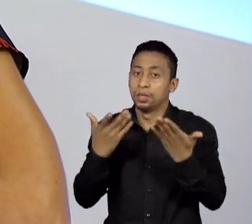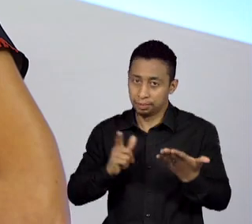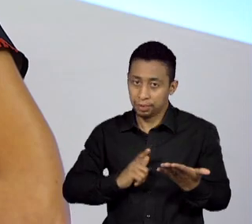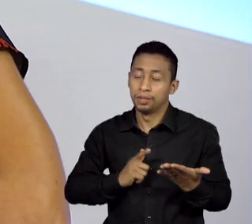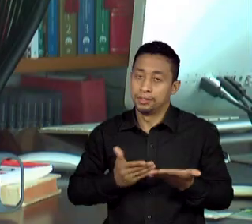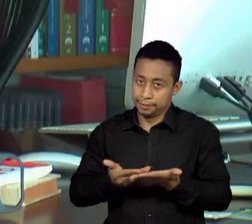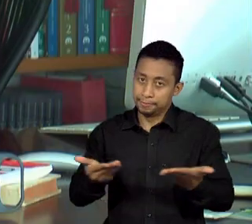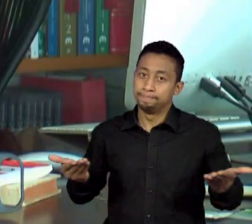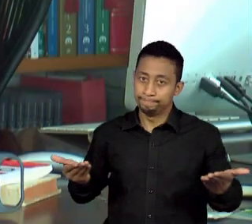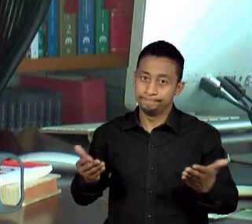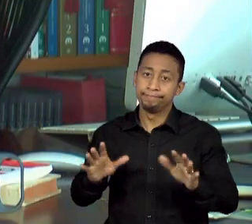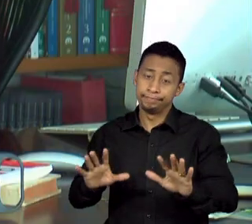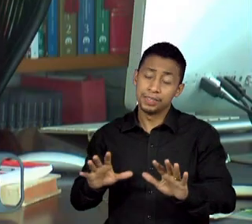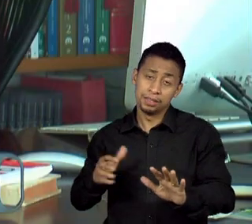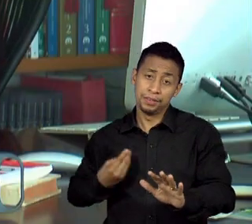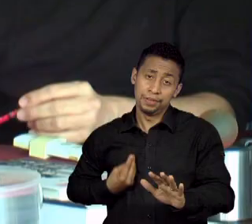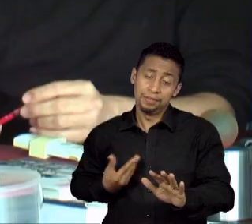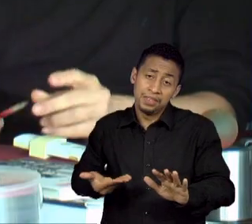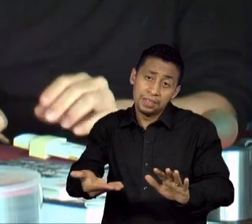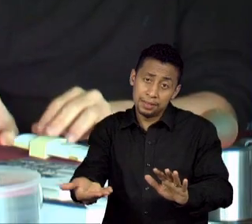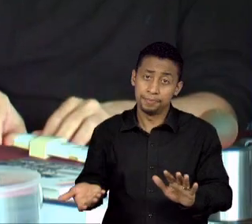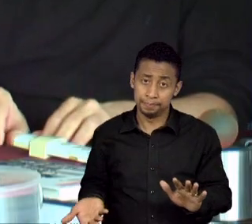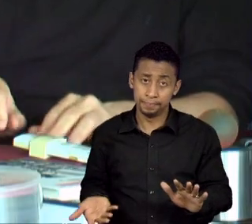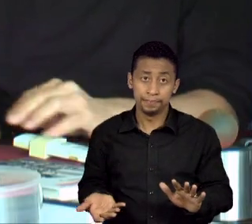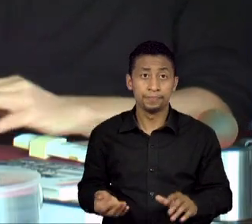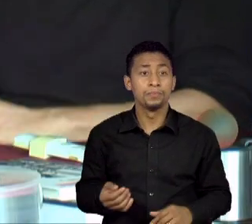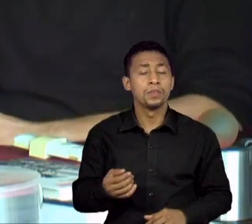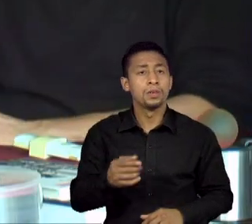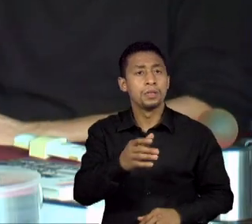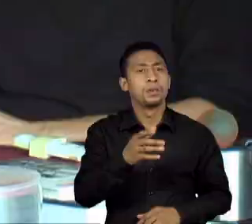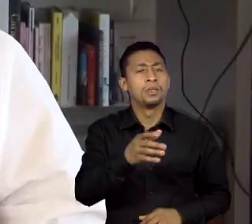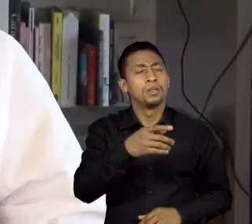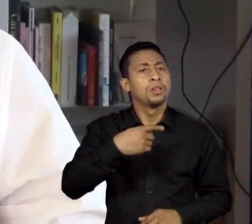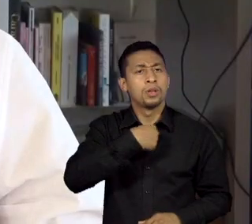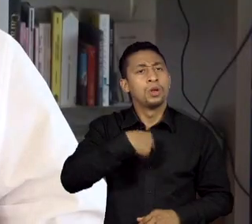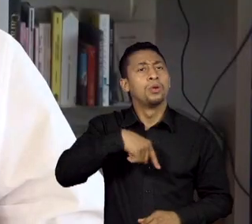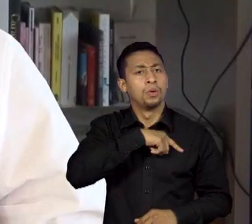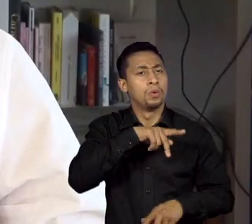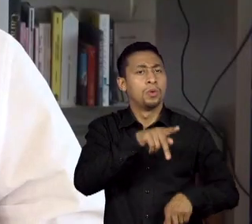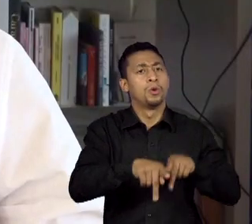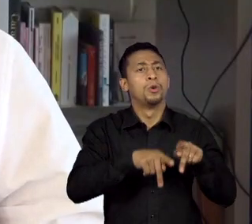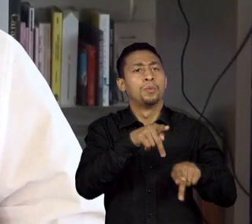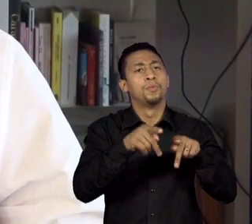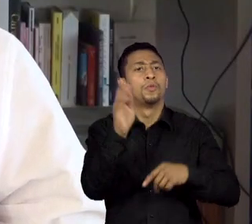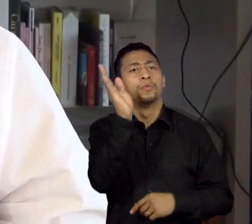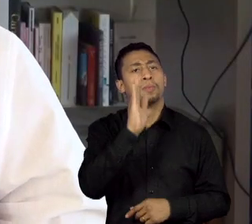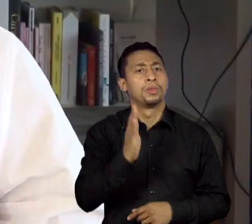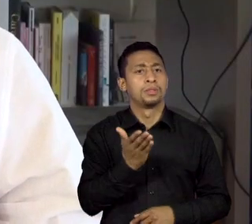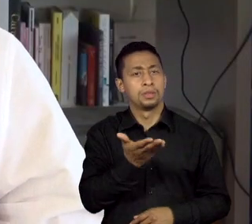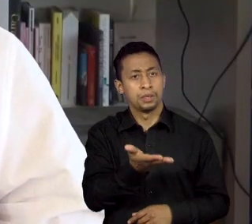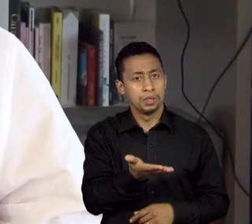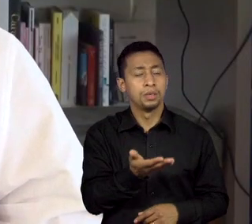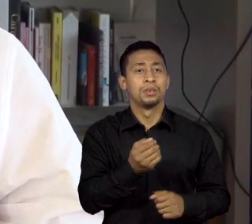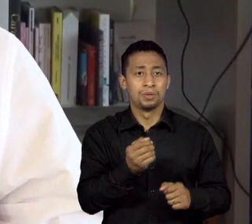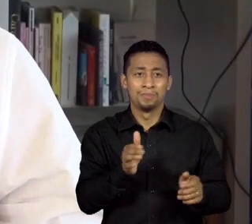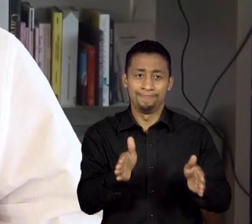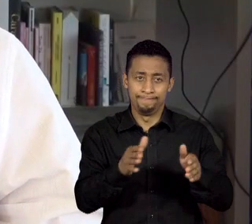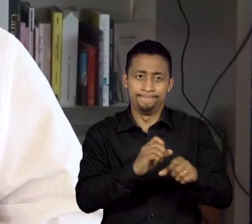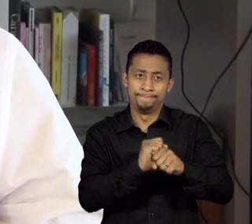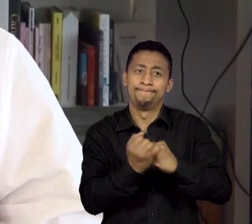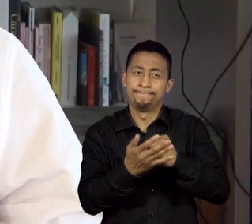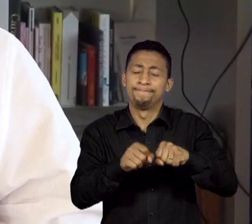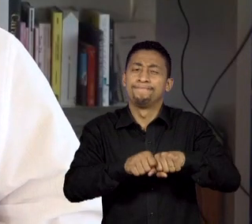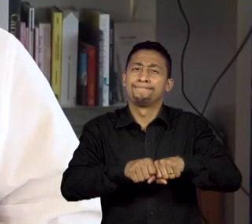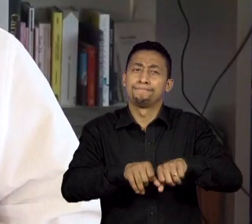do que aquilo que nós estamos vivendo. Para nós brasileiros, claro que a pandemia ela